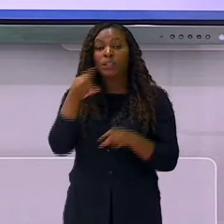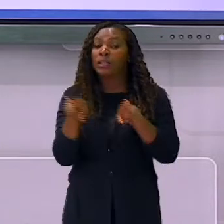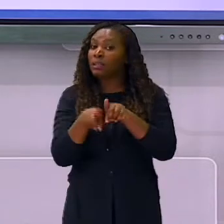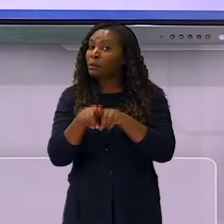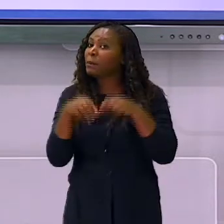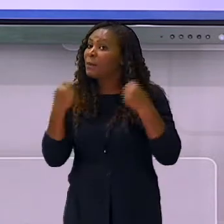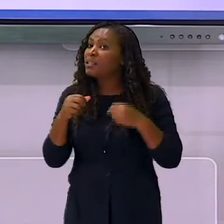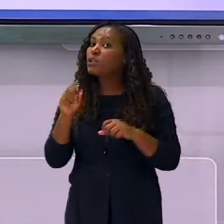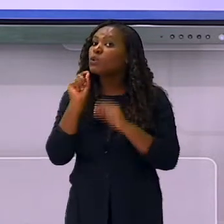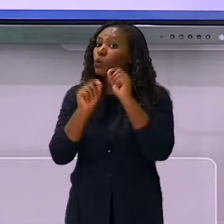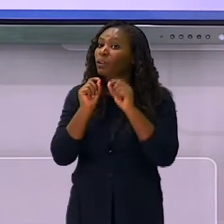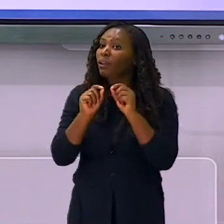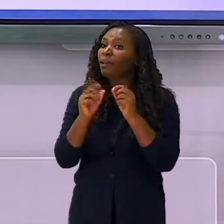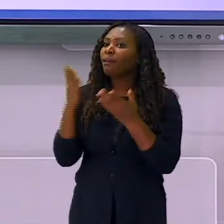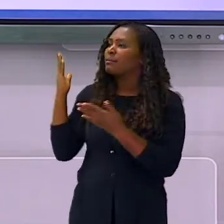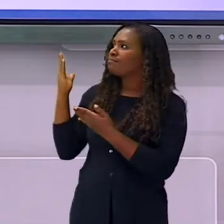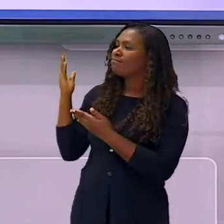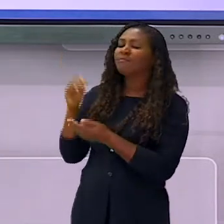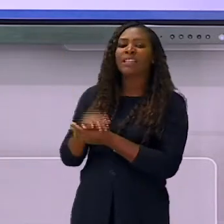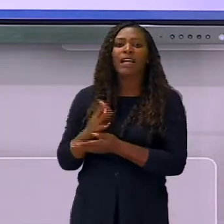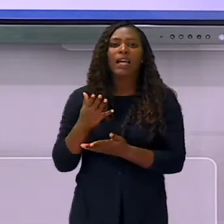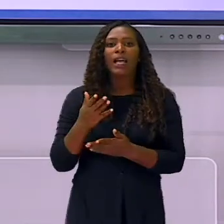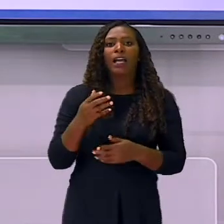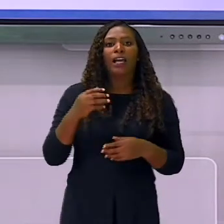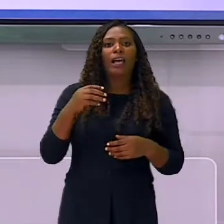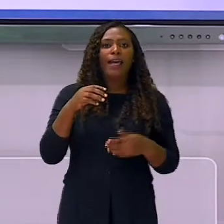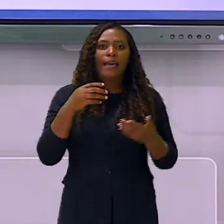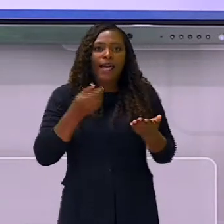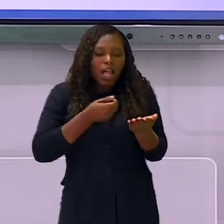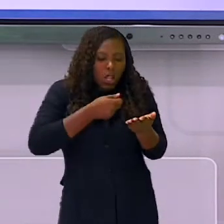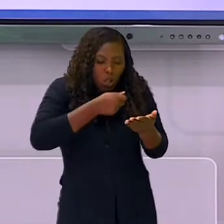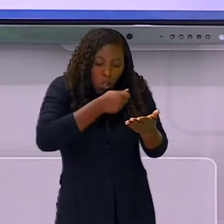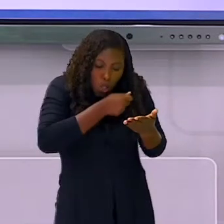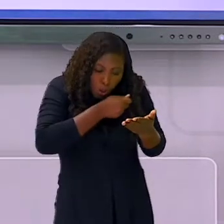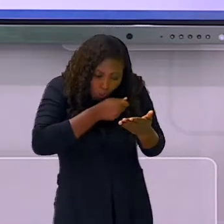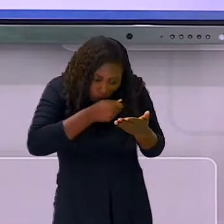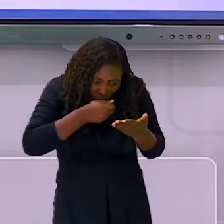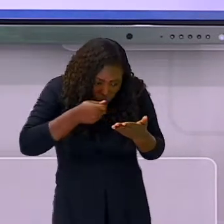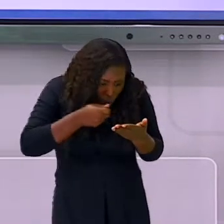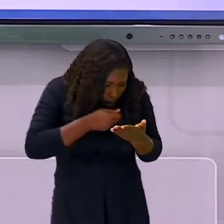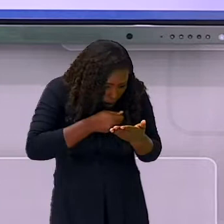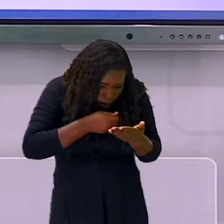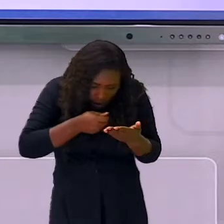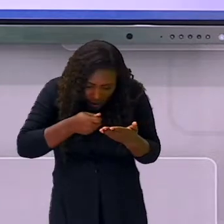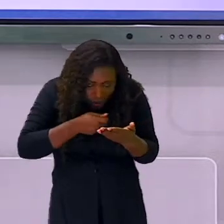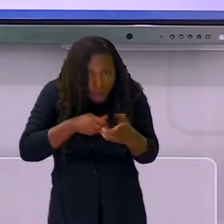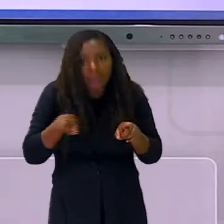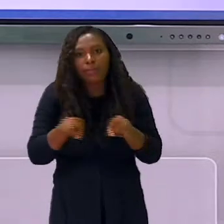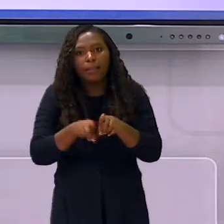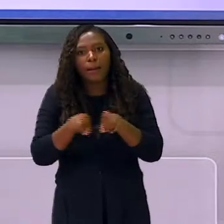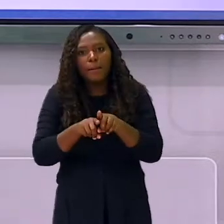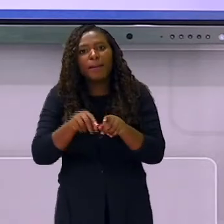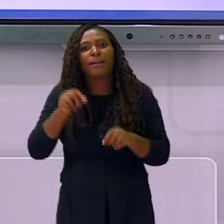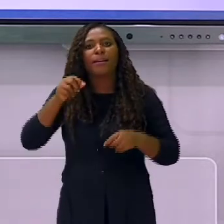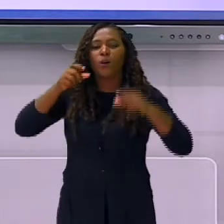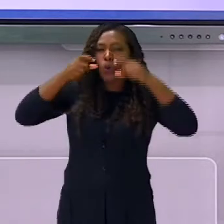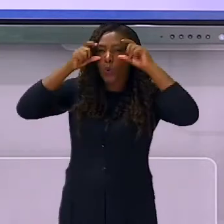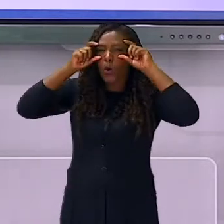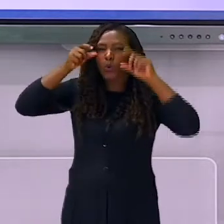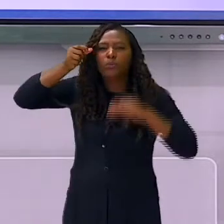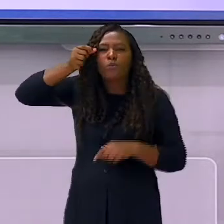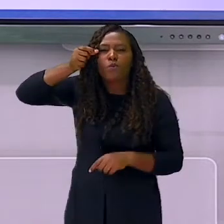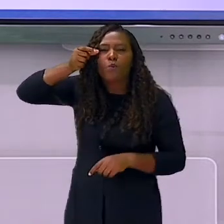de orientações e adaptações de material, como letras ampliadas, aumento do contraste